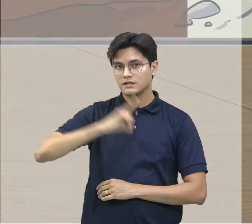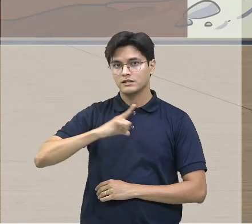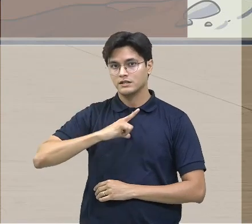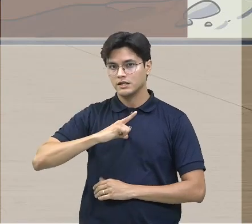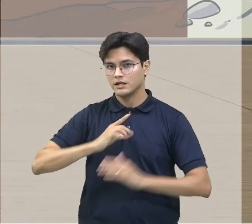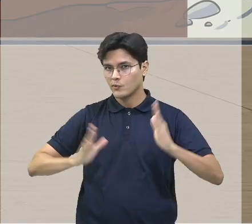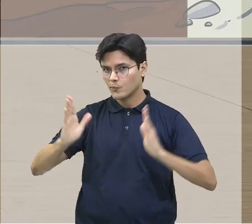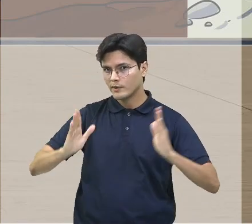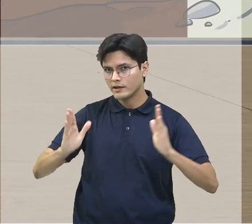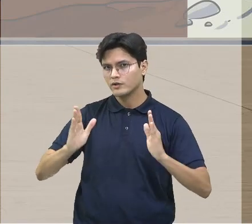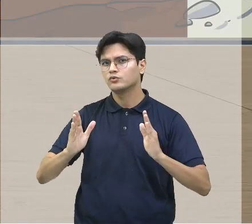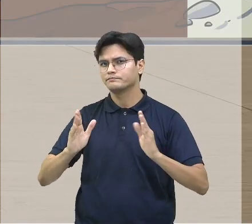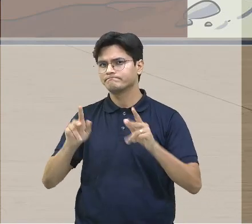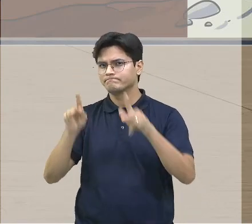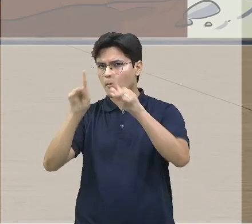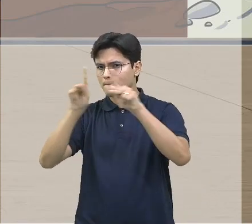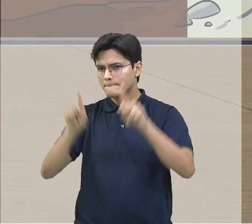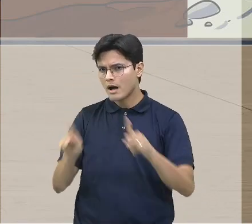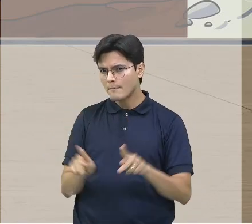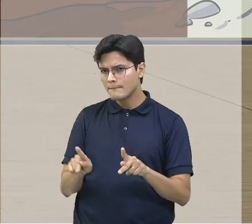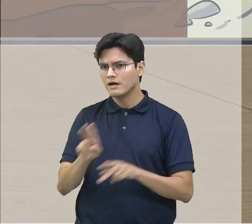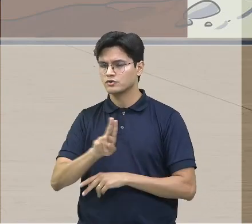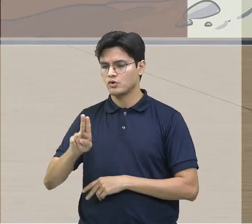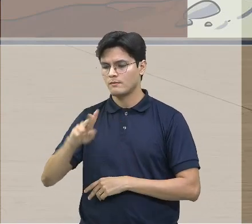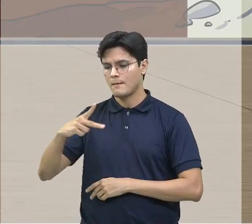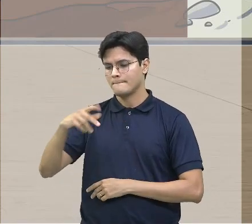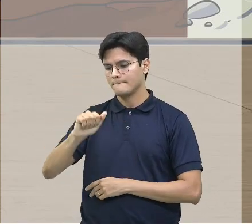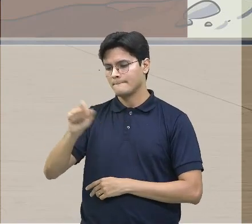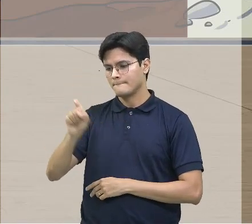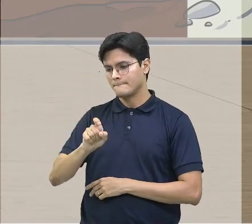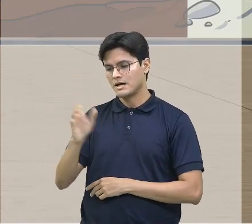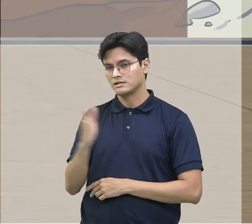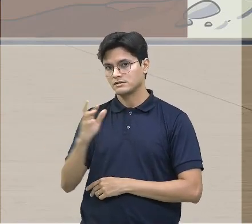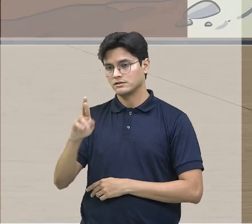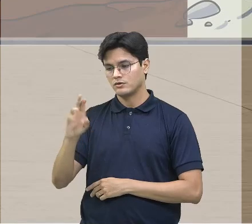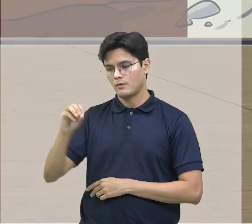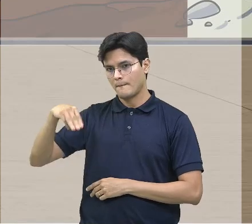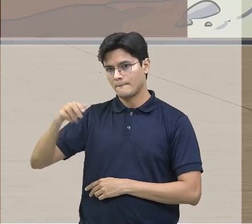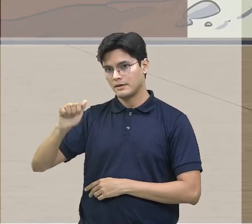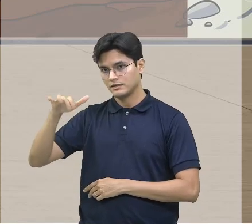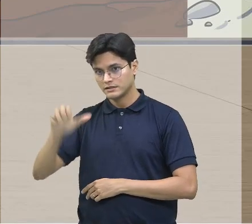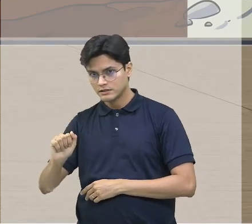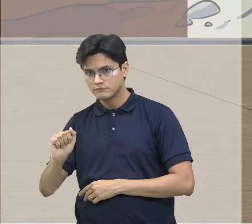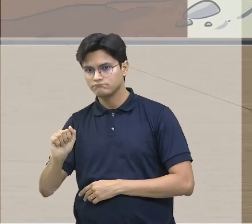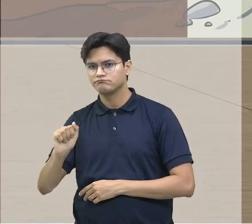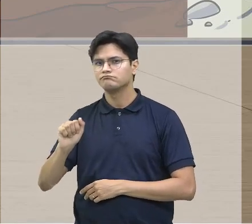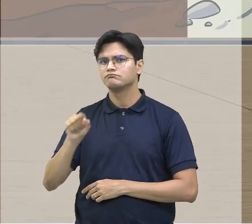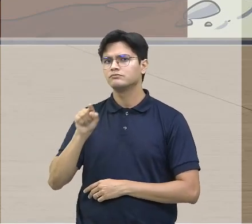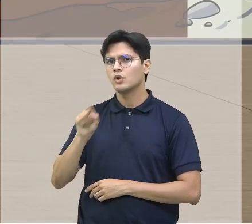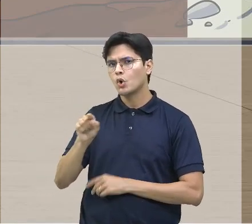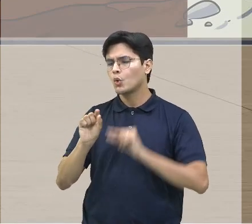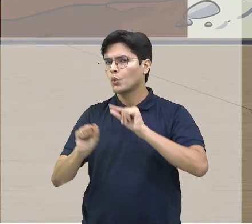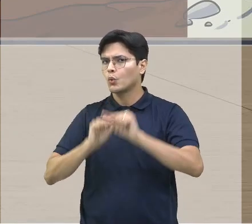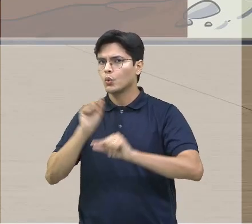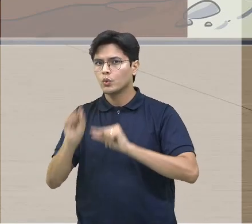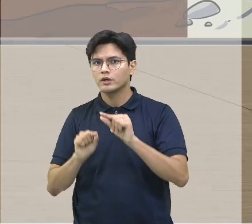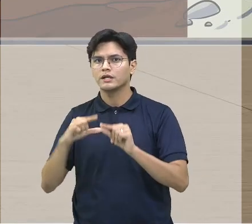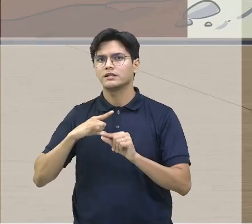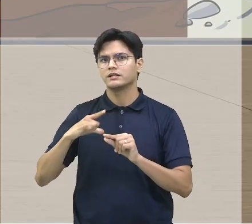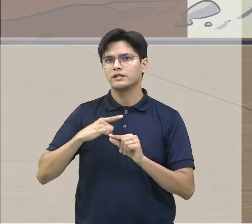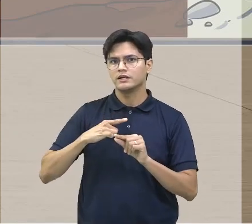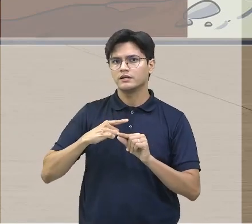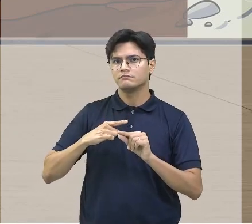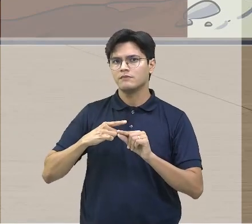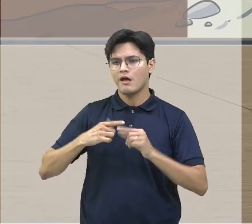Romana, então nós vamos ter um processo de diminuição das guerras, a diminuição do avanço da tomada